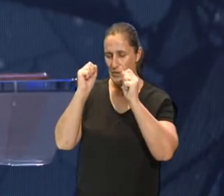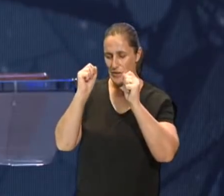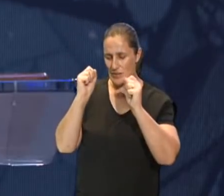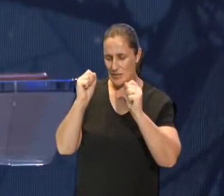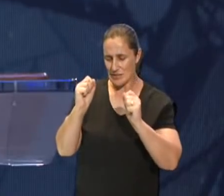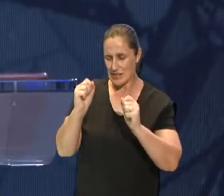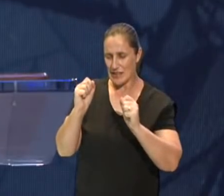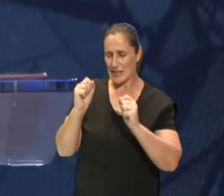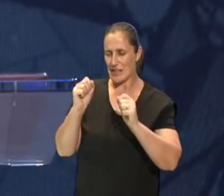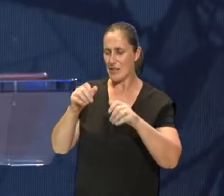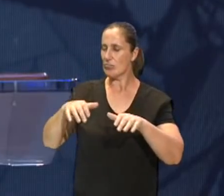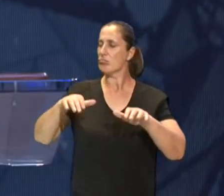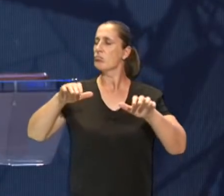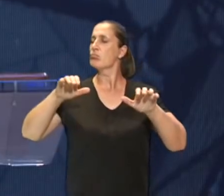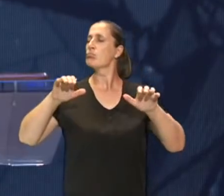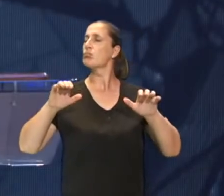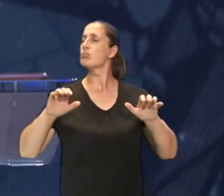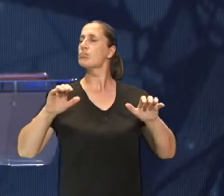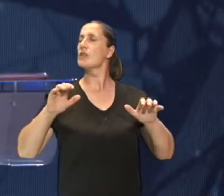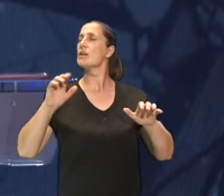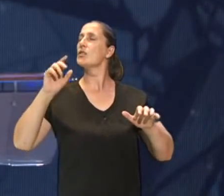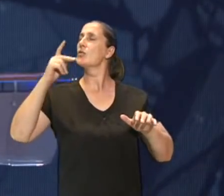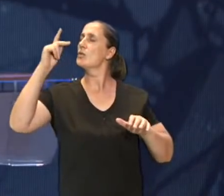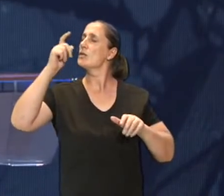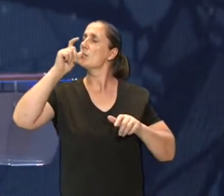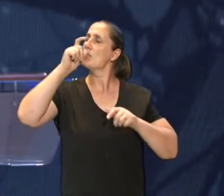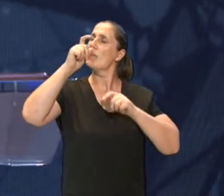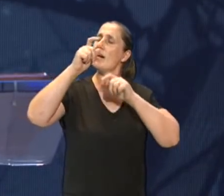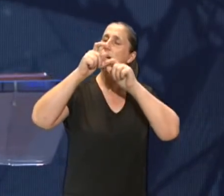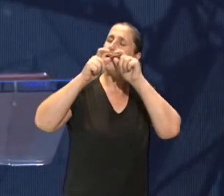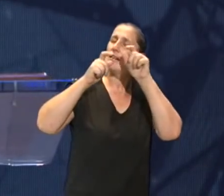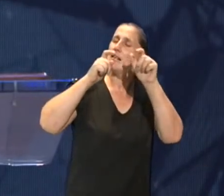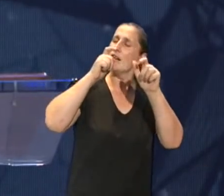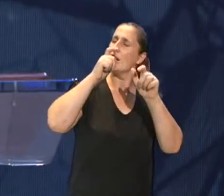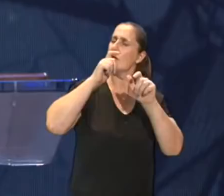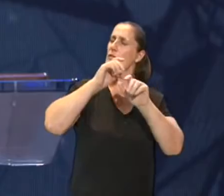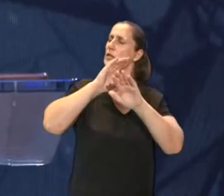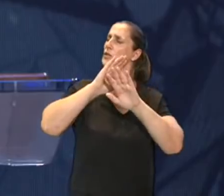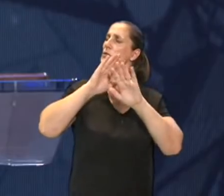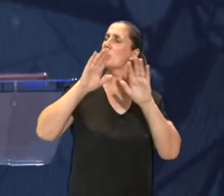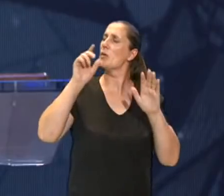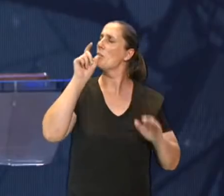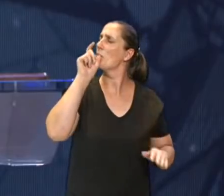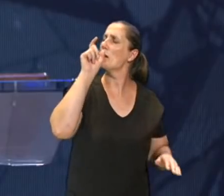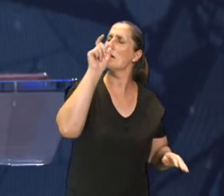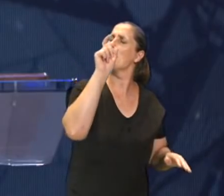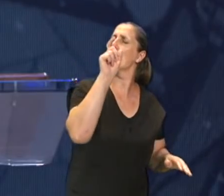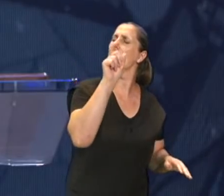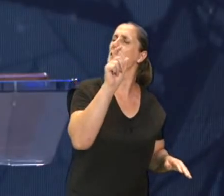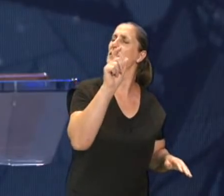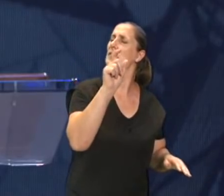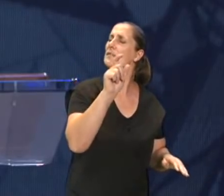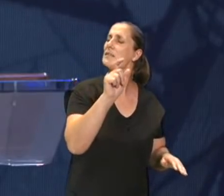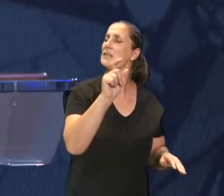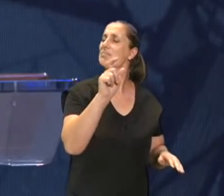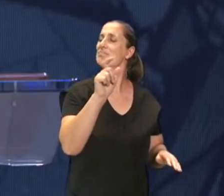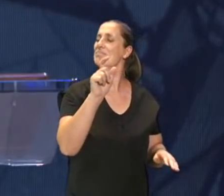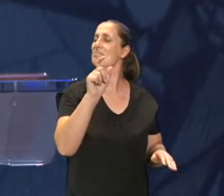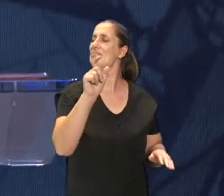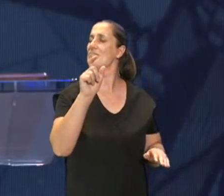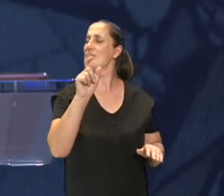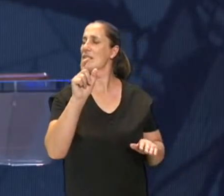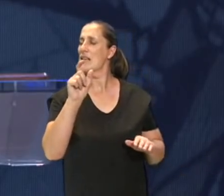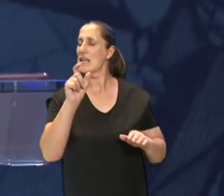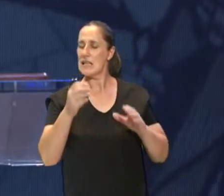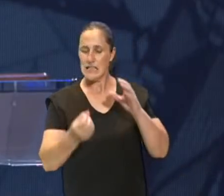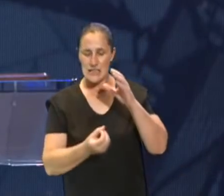teu trono, nas tuas palavras, para com uma palavra tua, essa mesma palavra que criou os